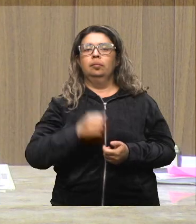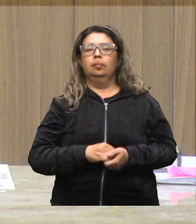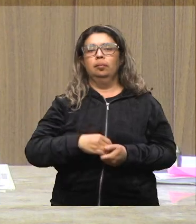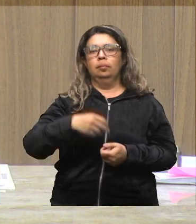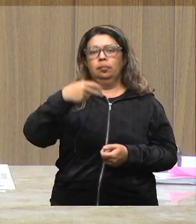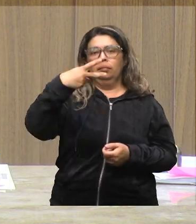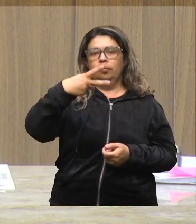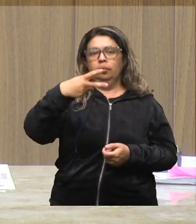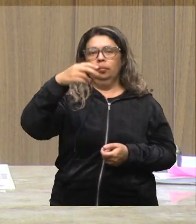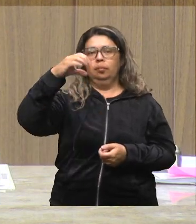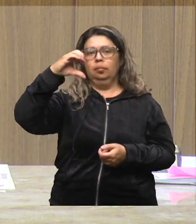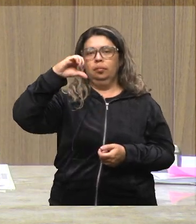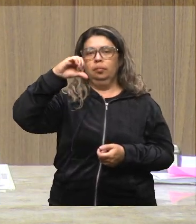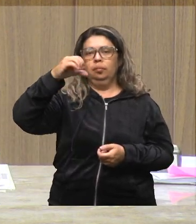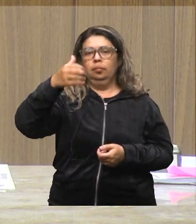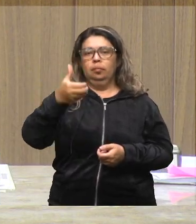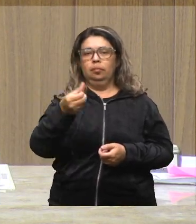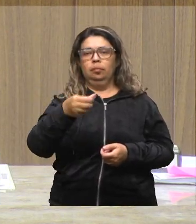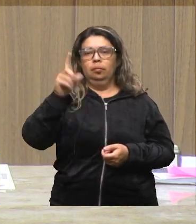de